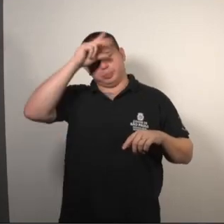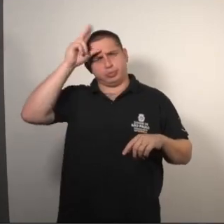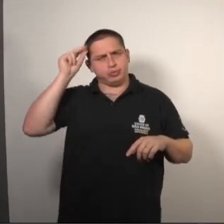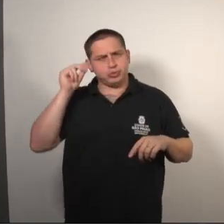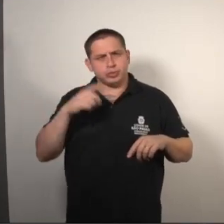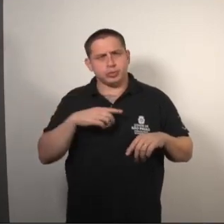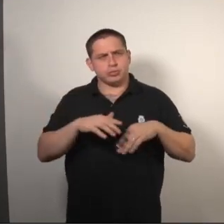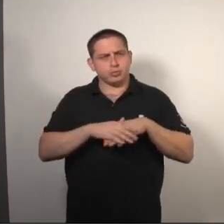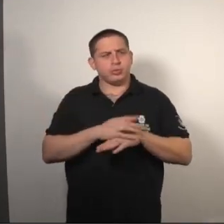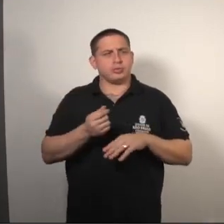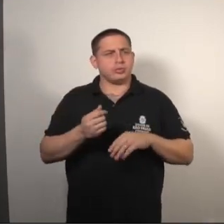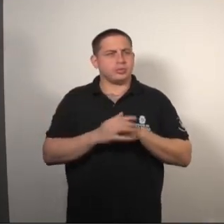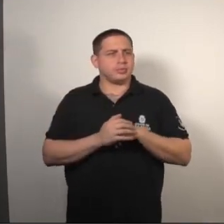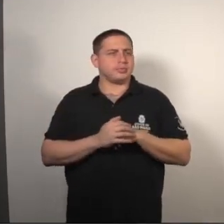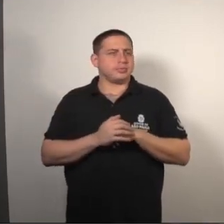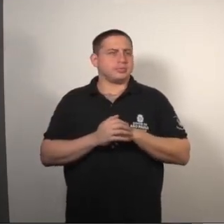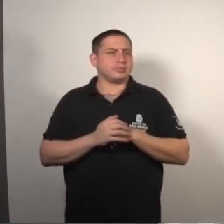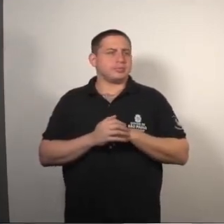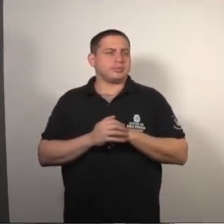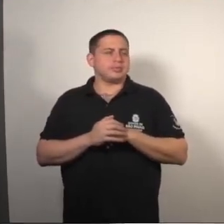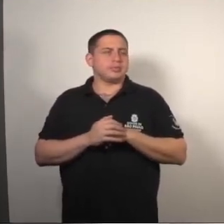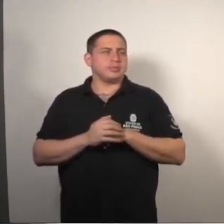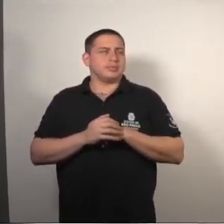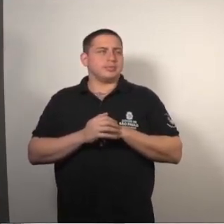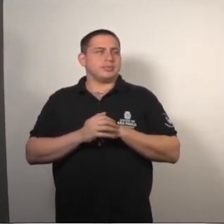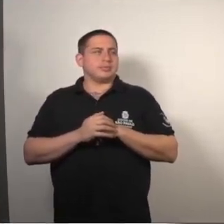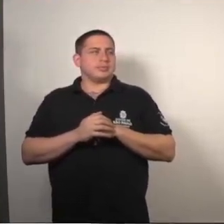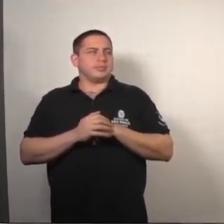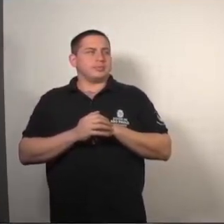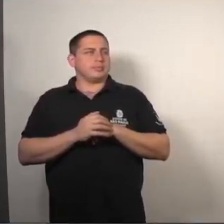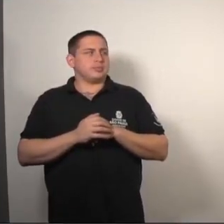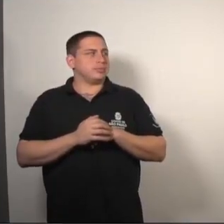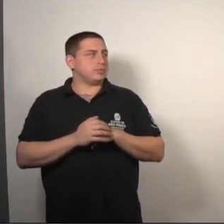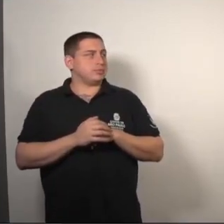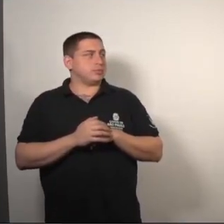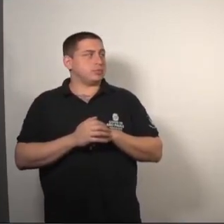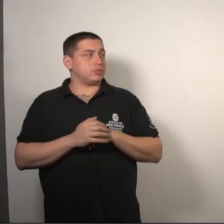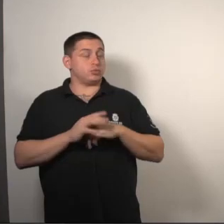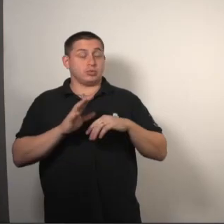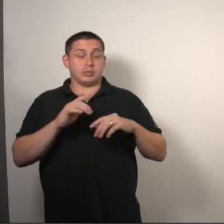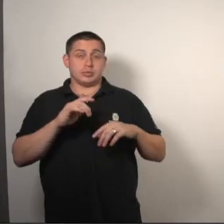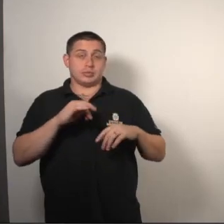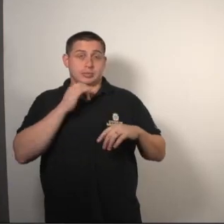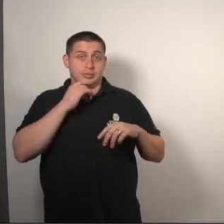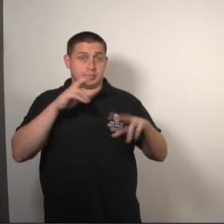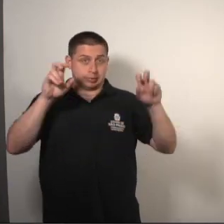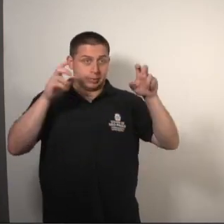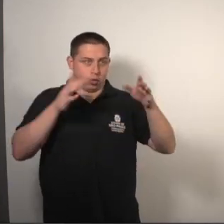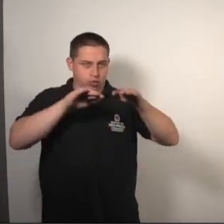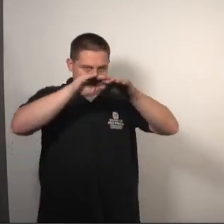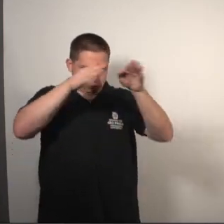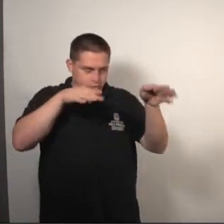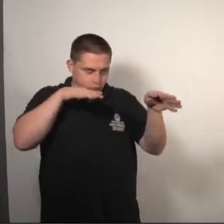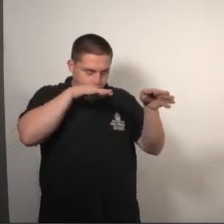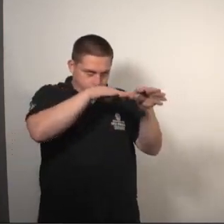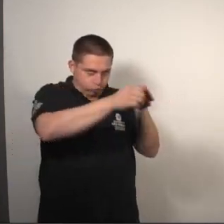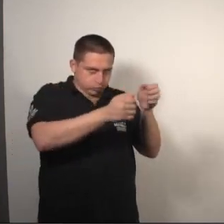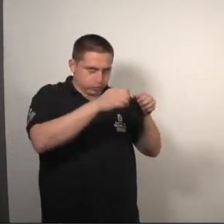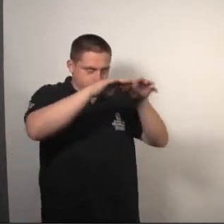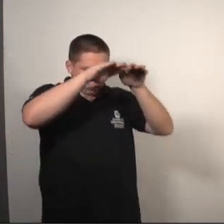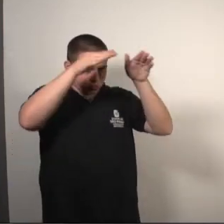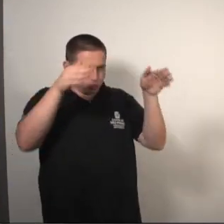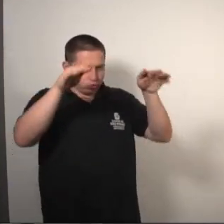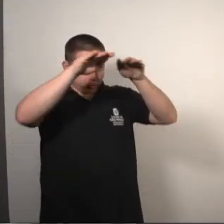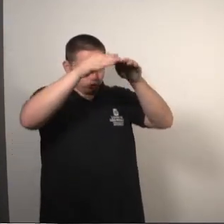tem visão, né? Verdade, prefeito. Sobre a questão dos túneis, o Bruno